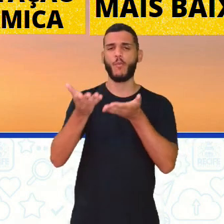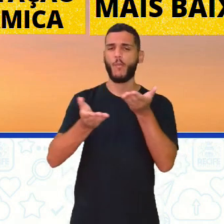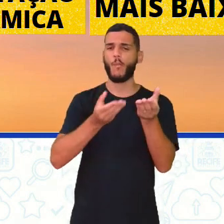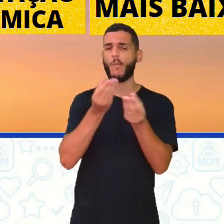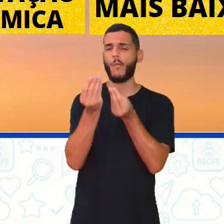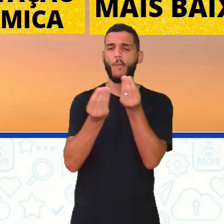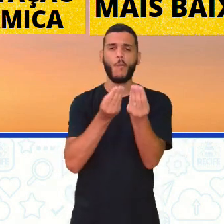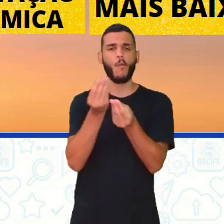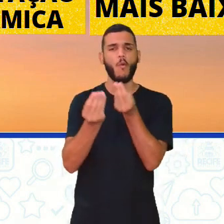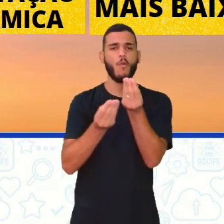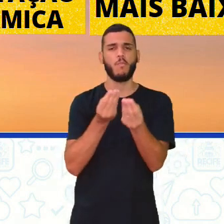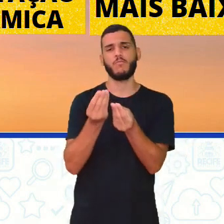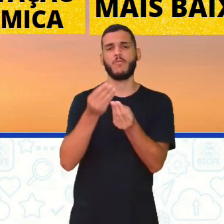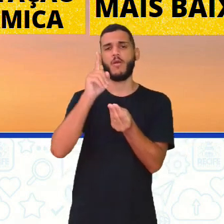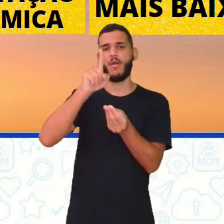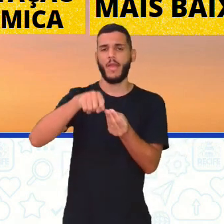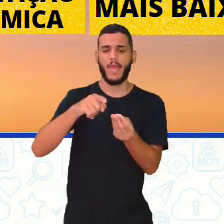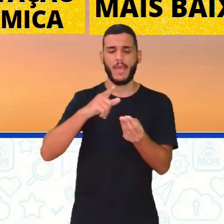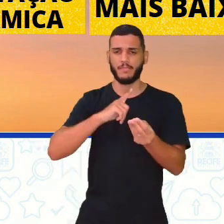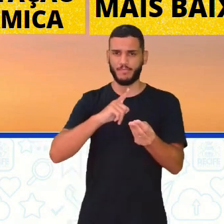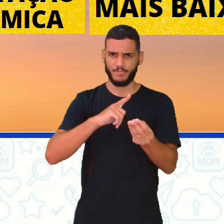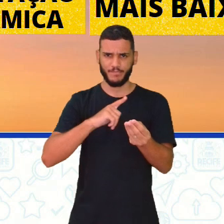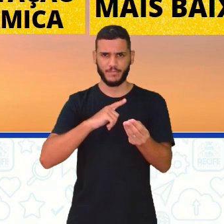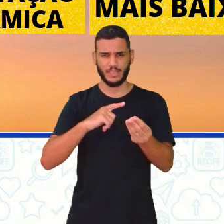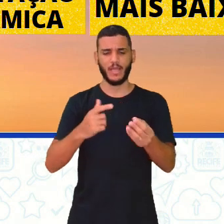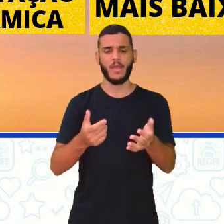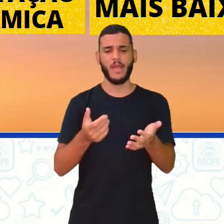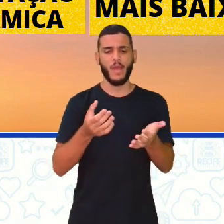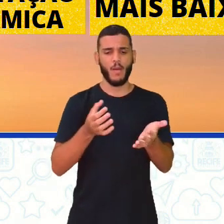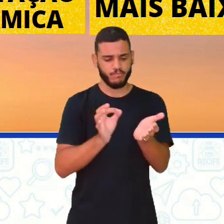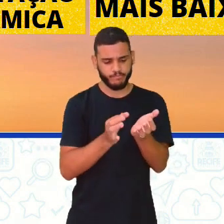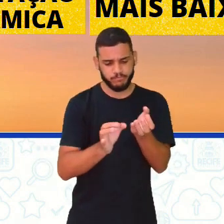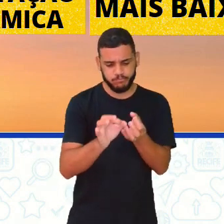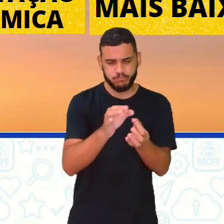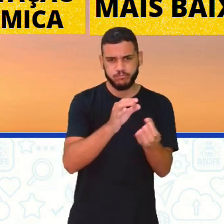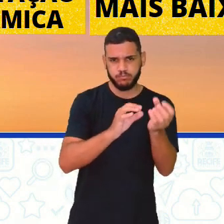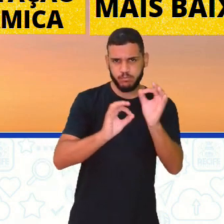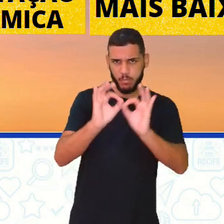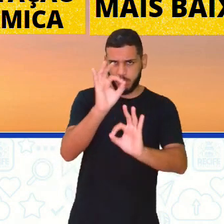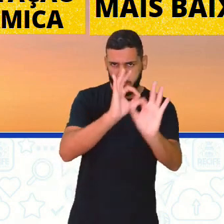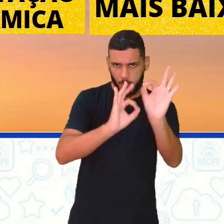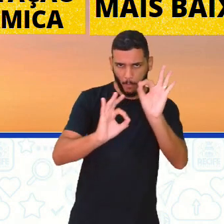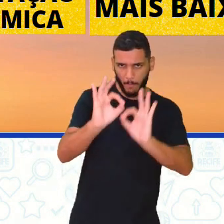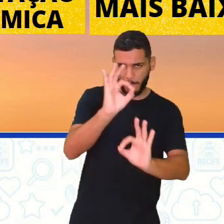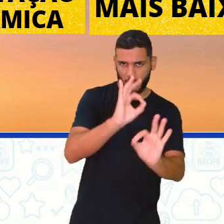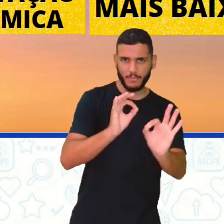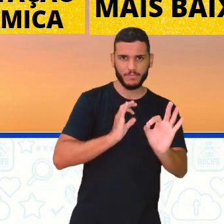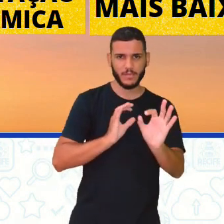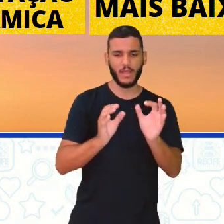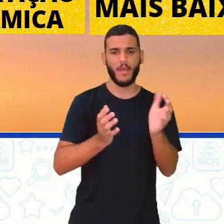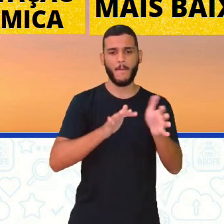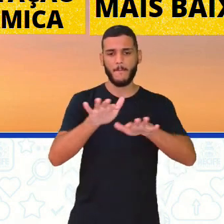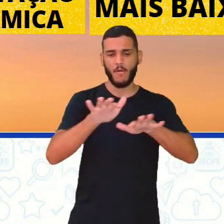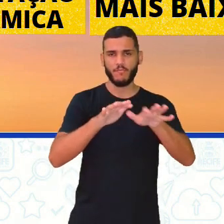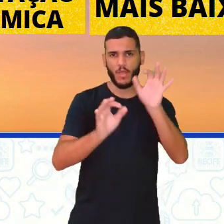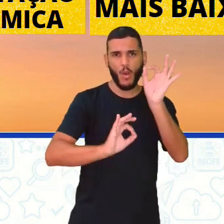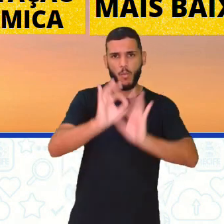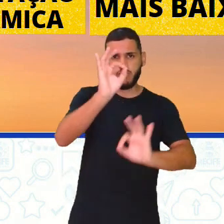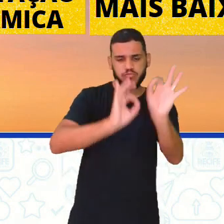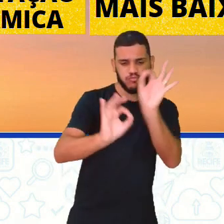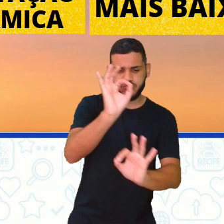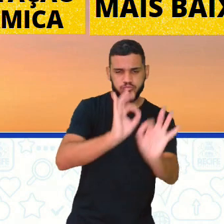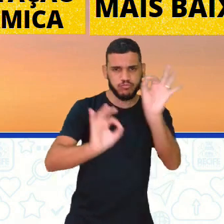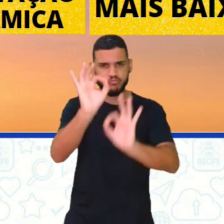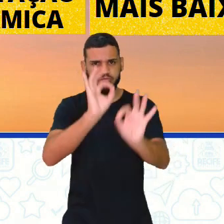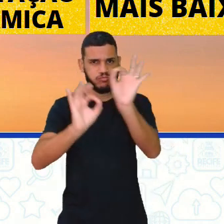moléculas, elas se agrupam, como é que elas, o que é que acontece com elas quando elas se agitam, né? E como é que a